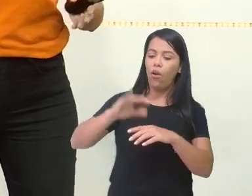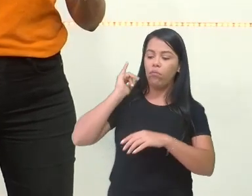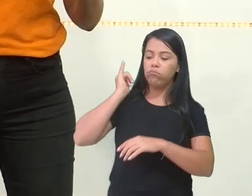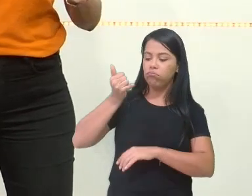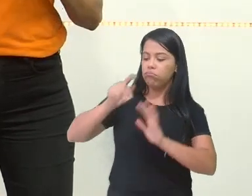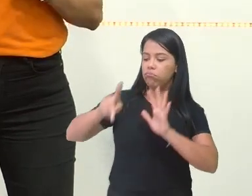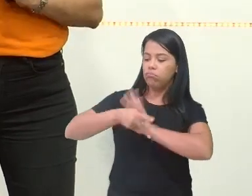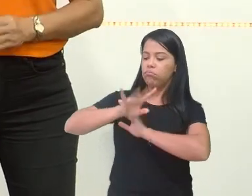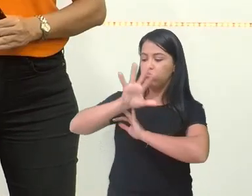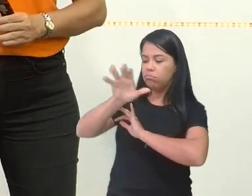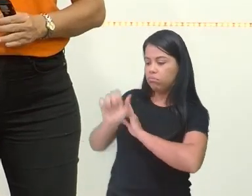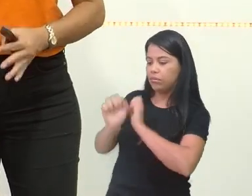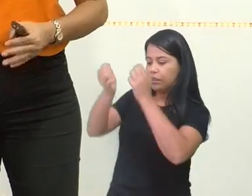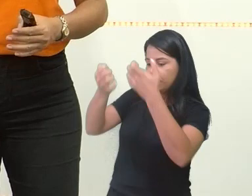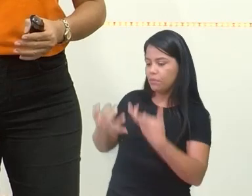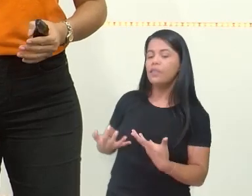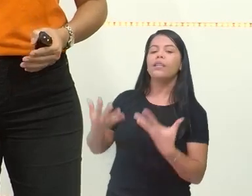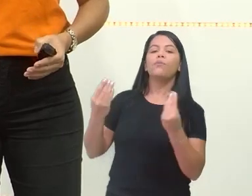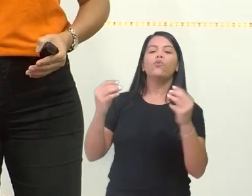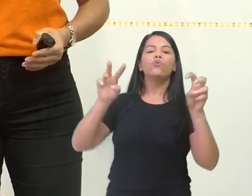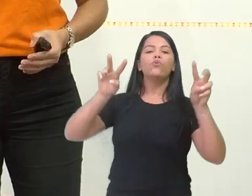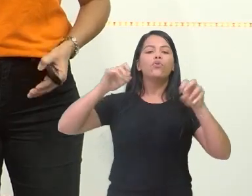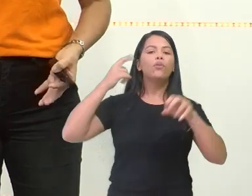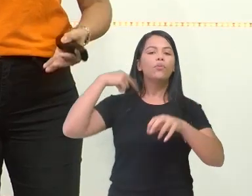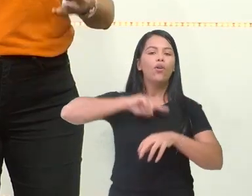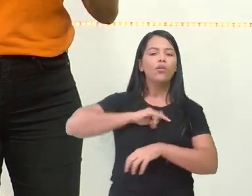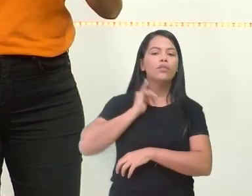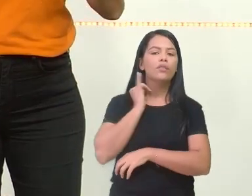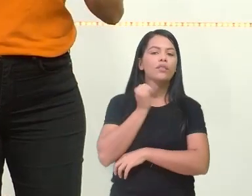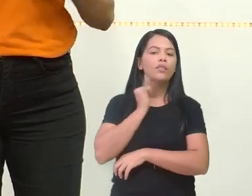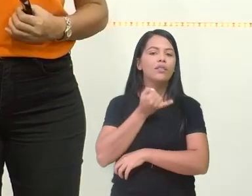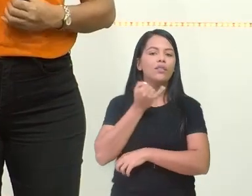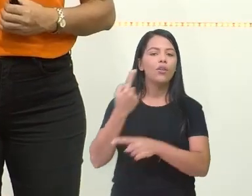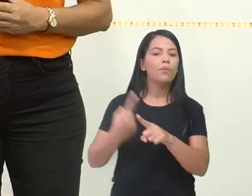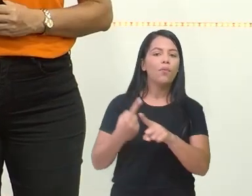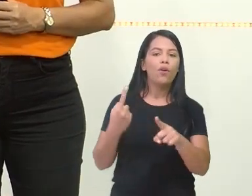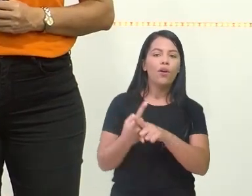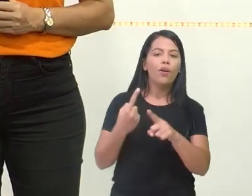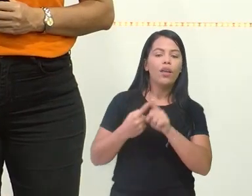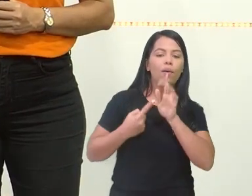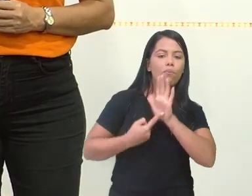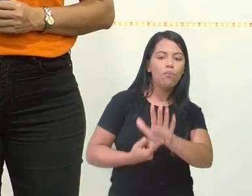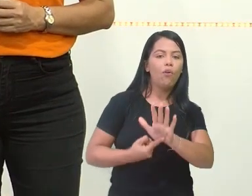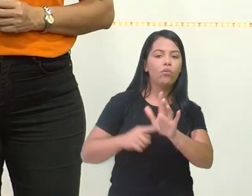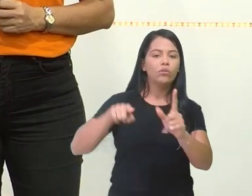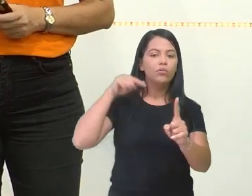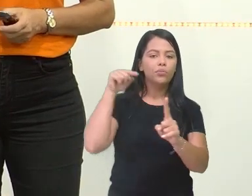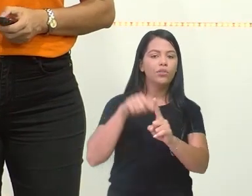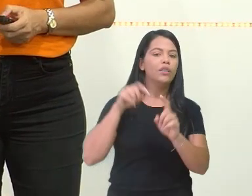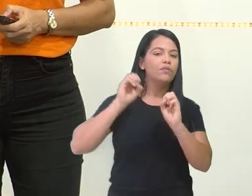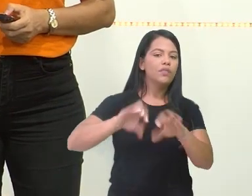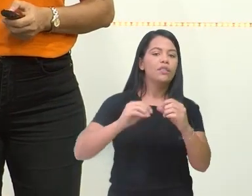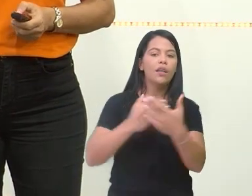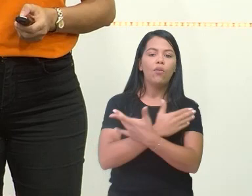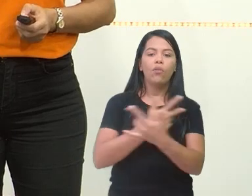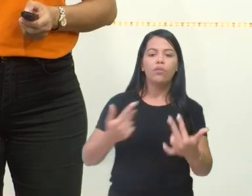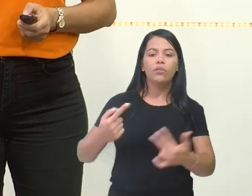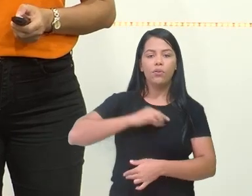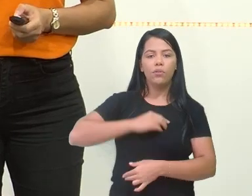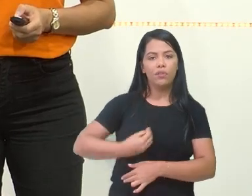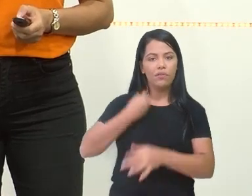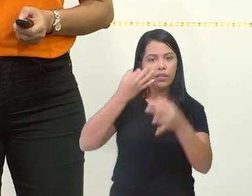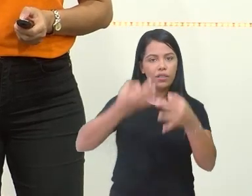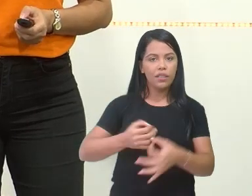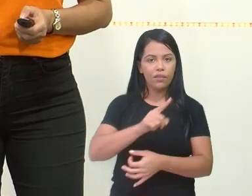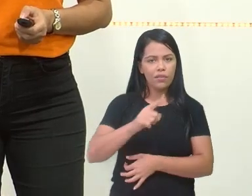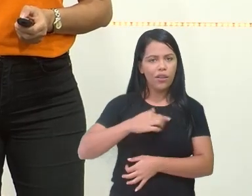muito as nossas fábulas, porque sempre trazem um ensinamento para a nossa vida. Certo, gente? E aí, gostaram